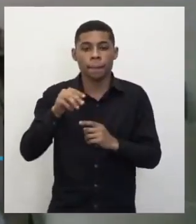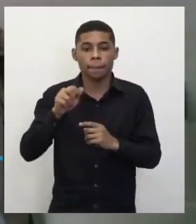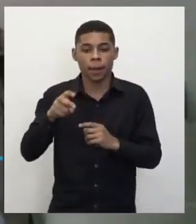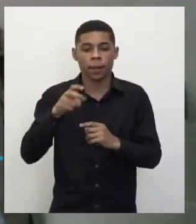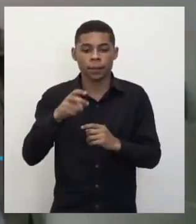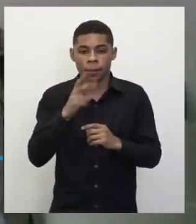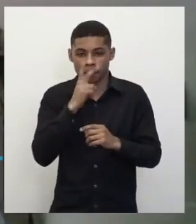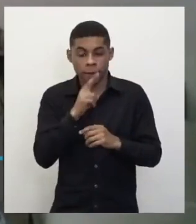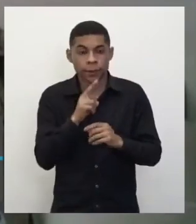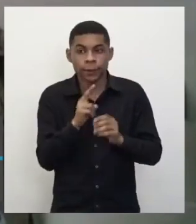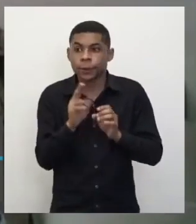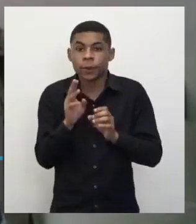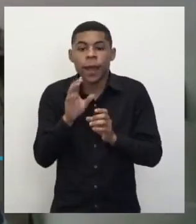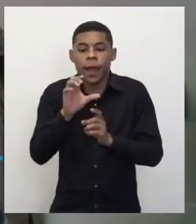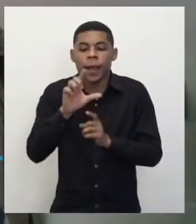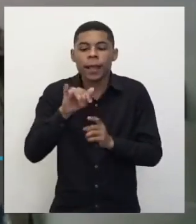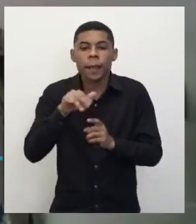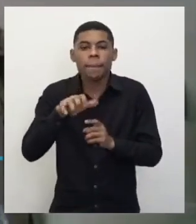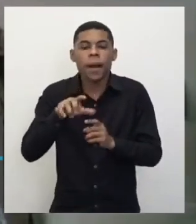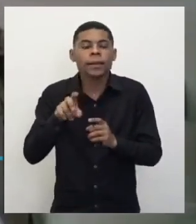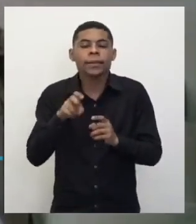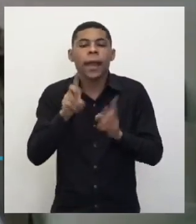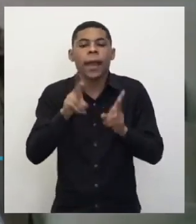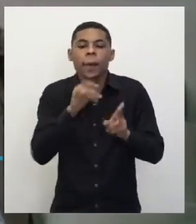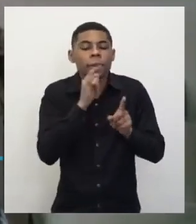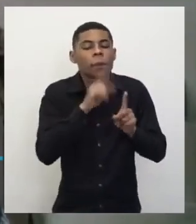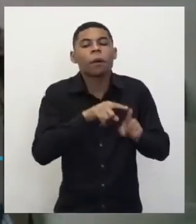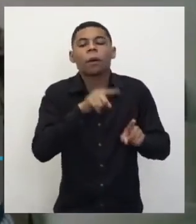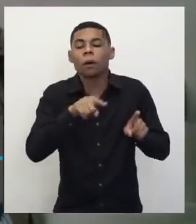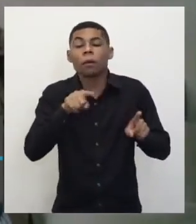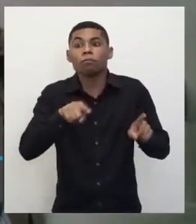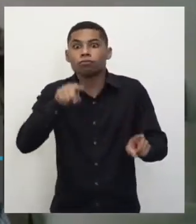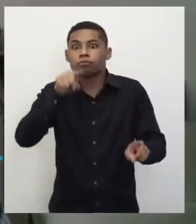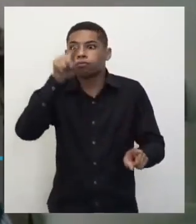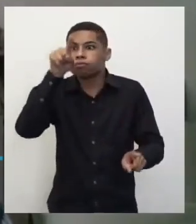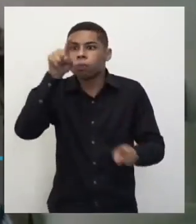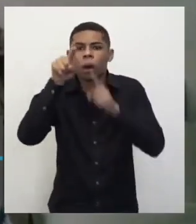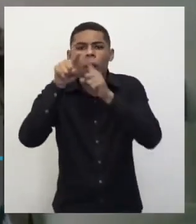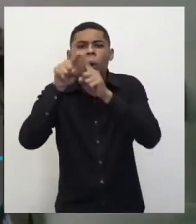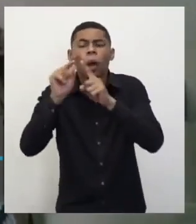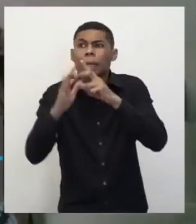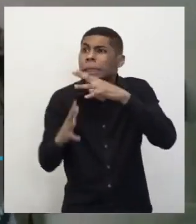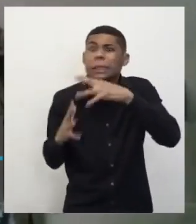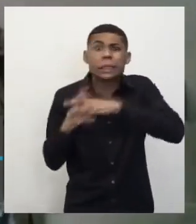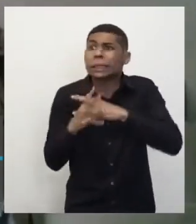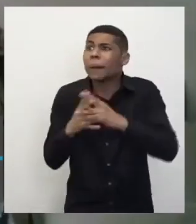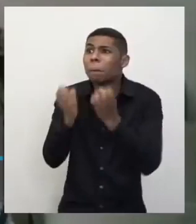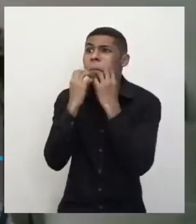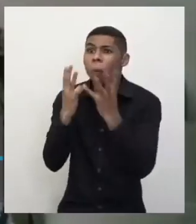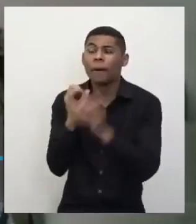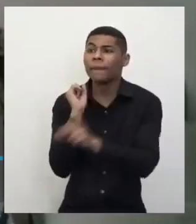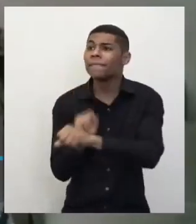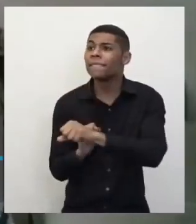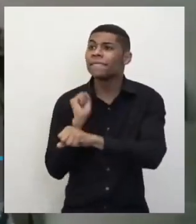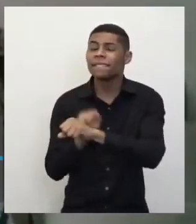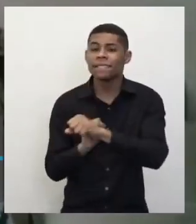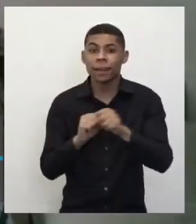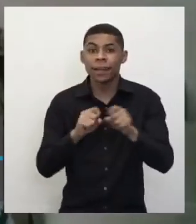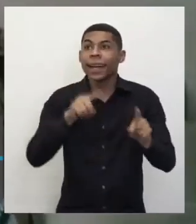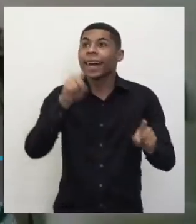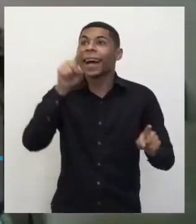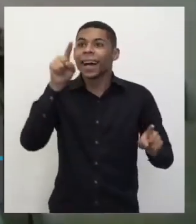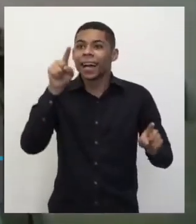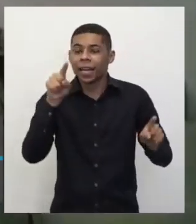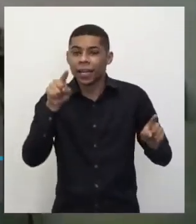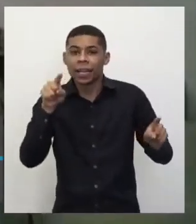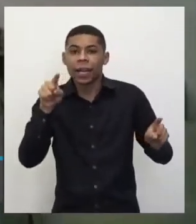Aquele ponto que todo mundo está esperando, e depois aquilo vai acalmando, né? Vai diminuindo. Por exemplo,